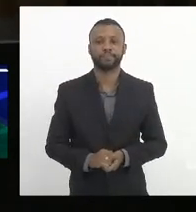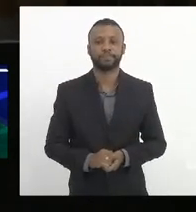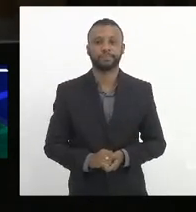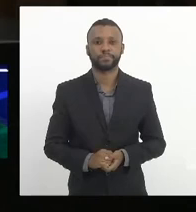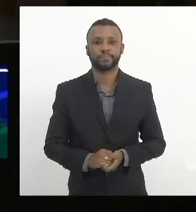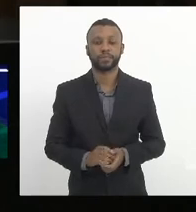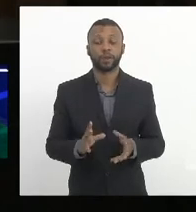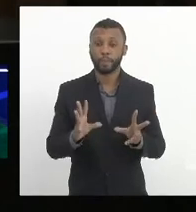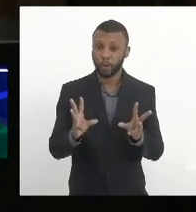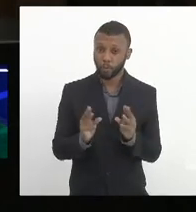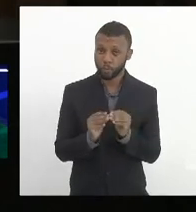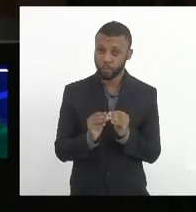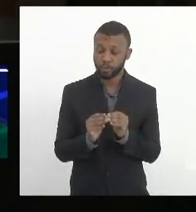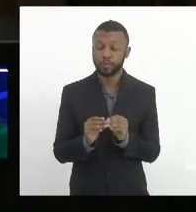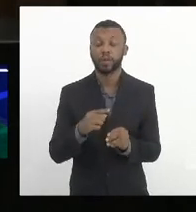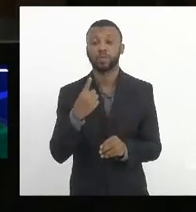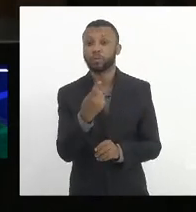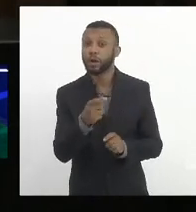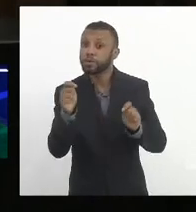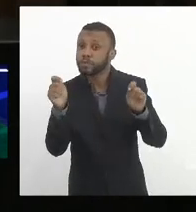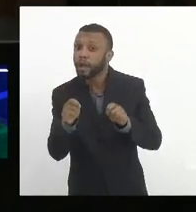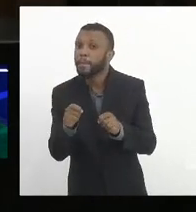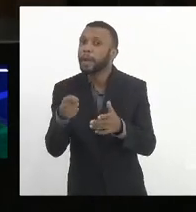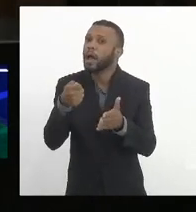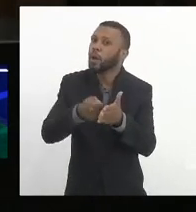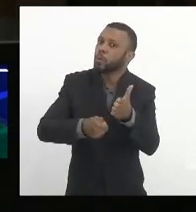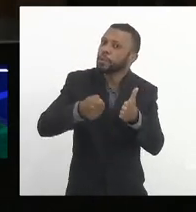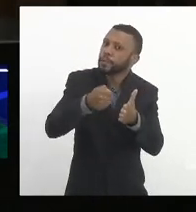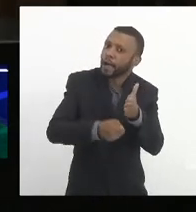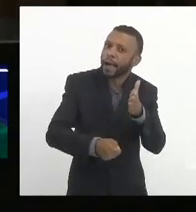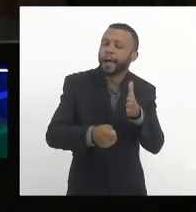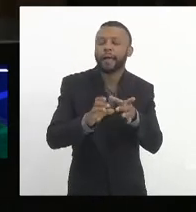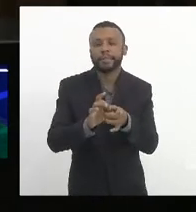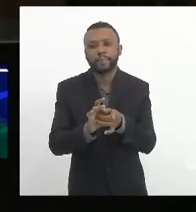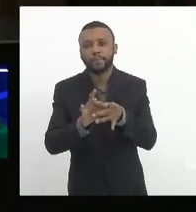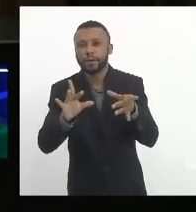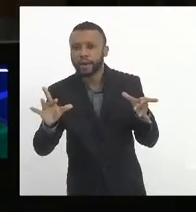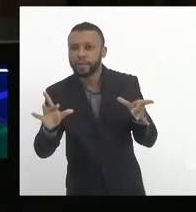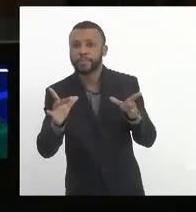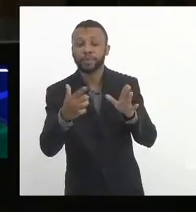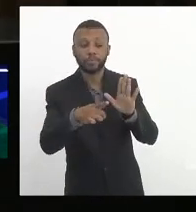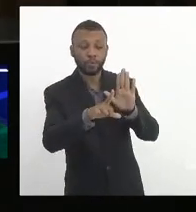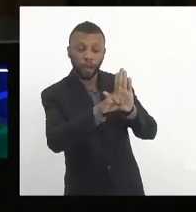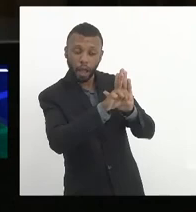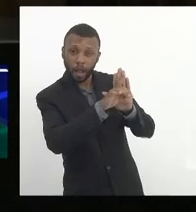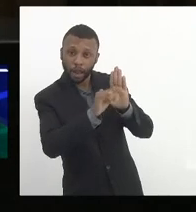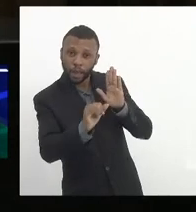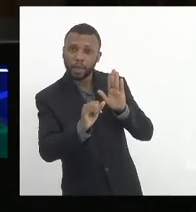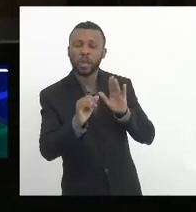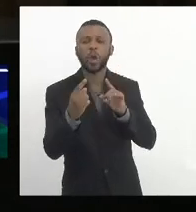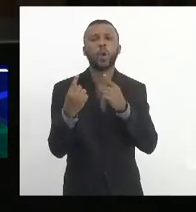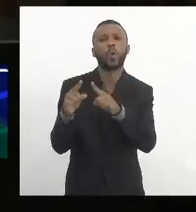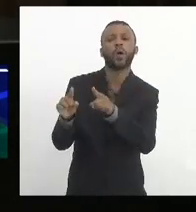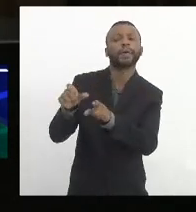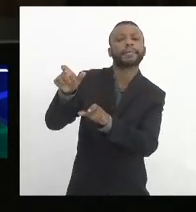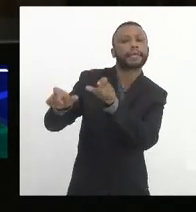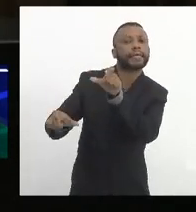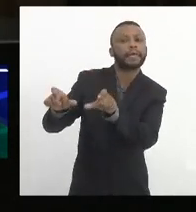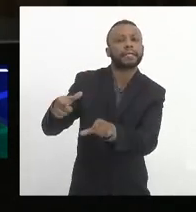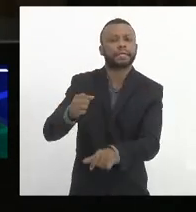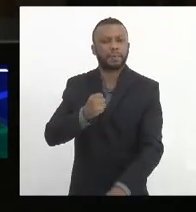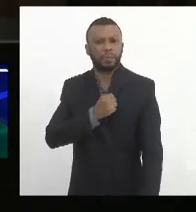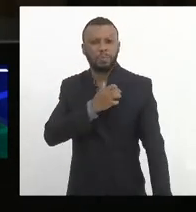que nós lutemos legal e democraticamente é contra esses tiranetes